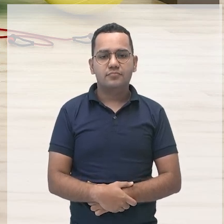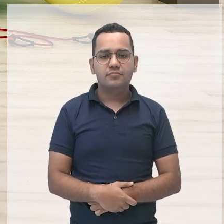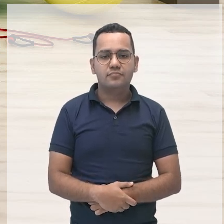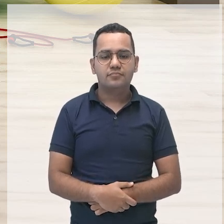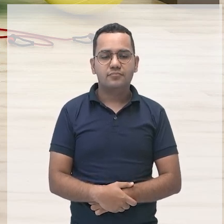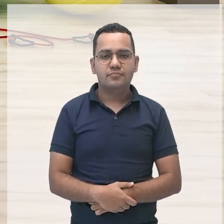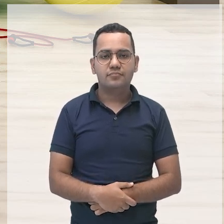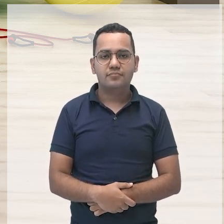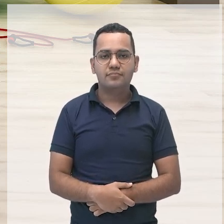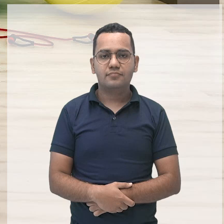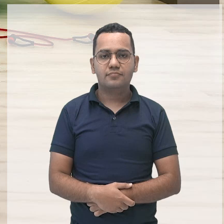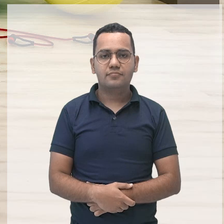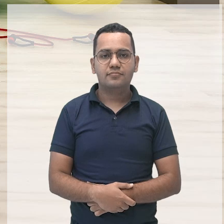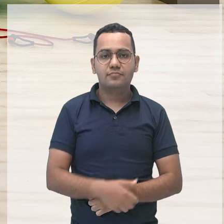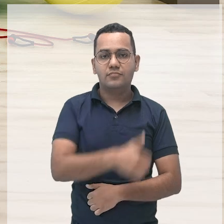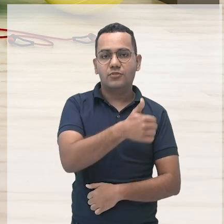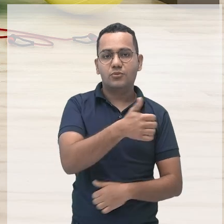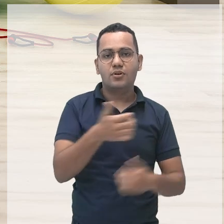2,